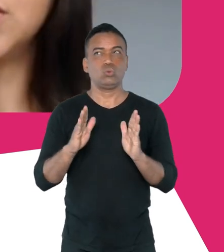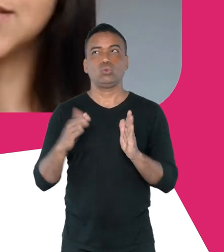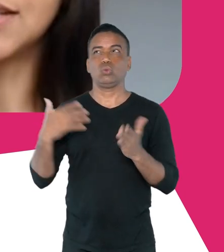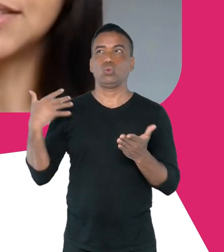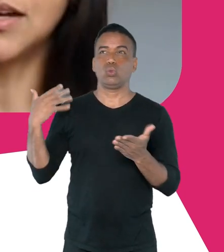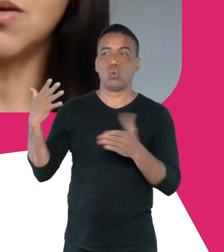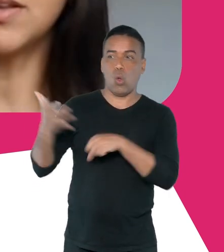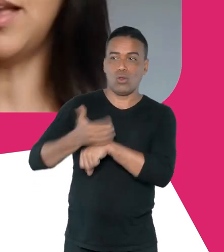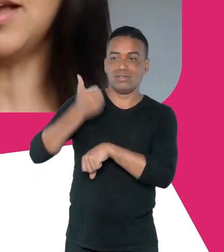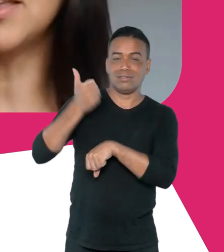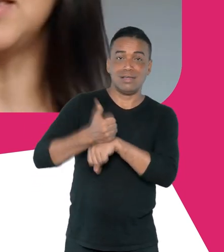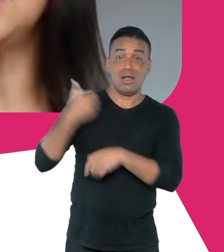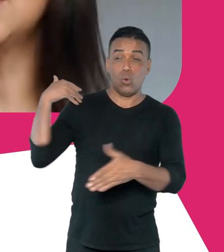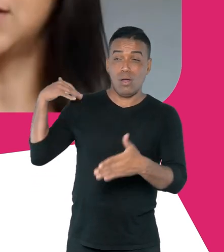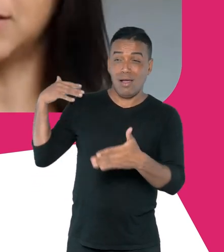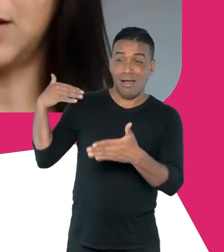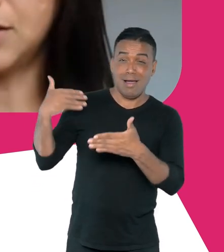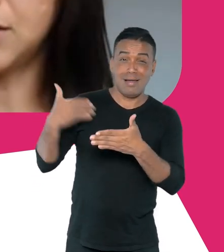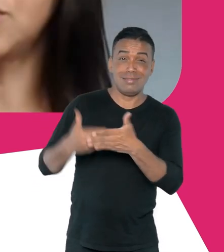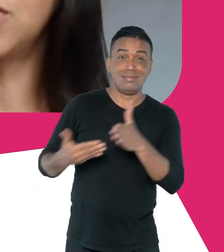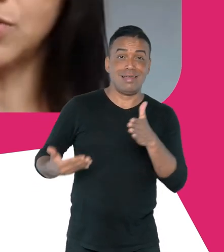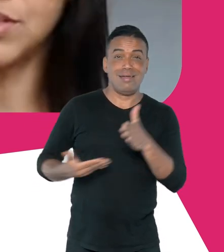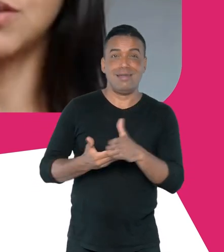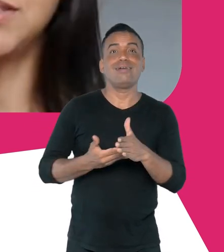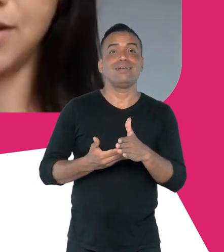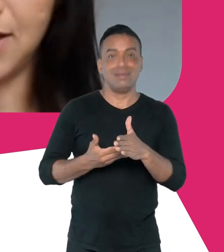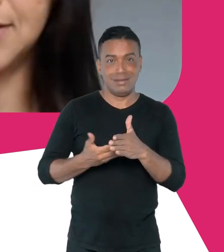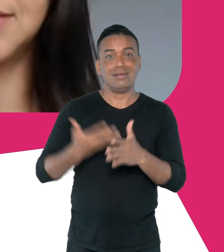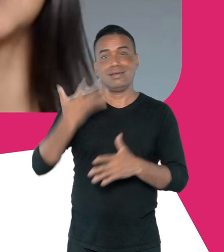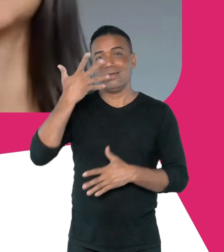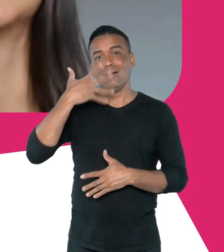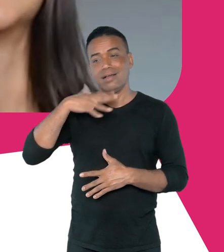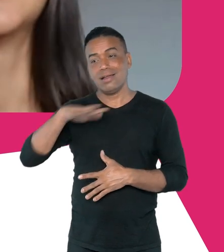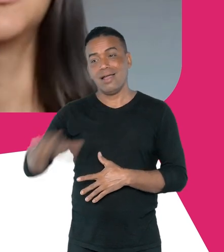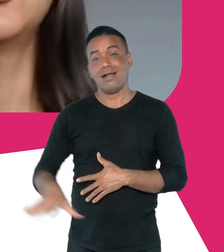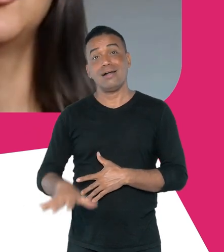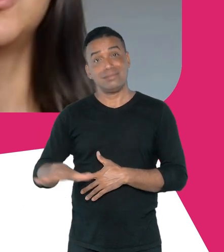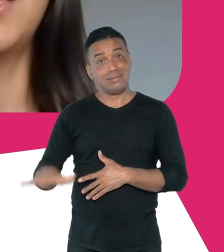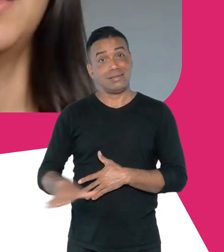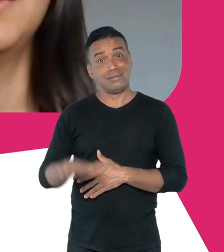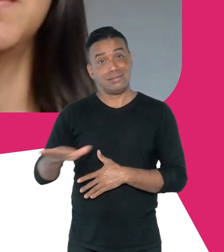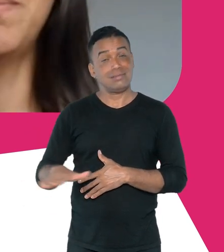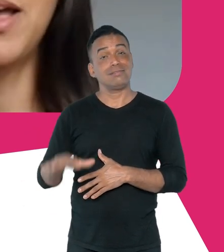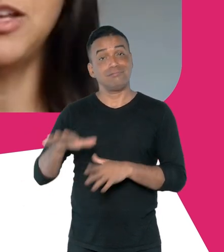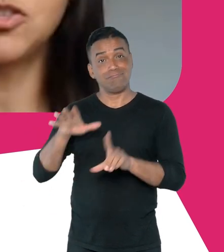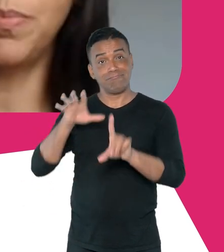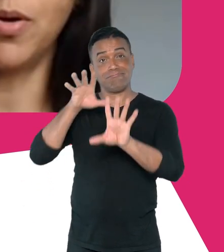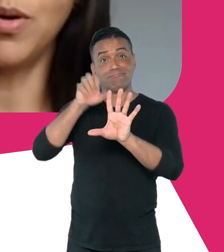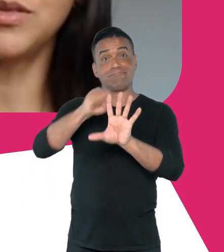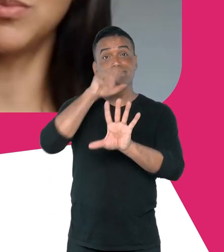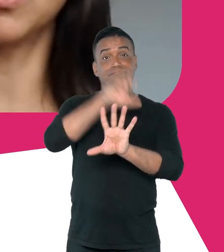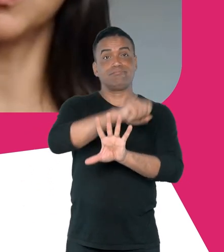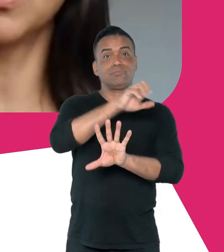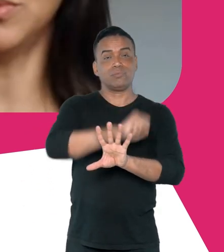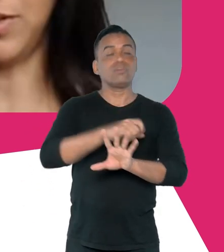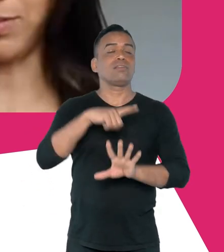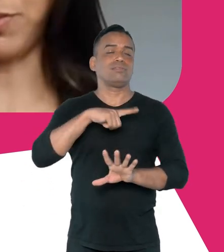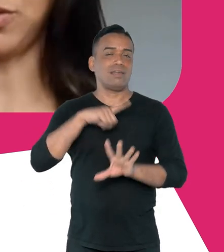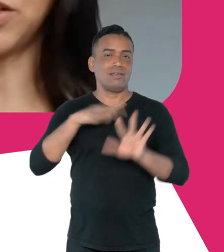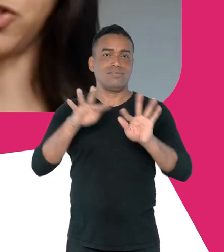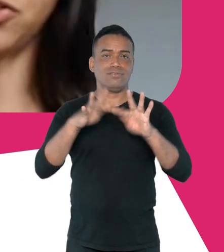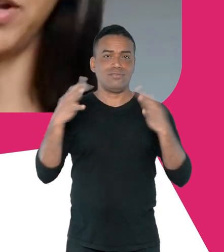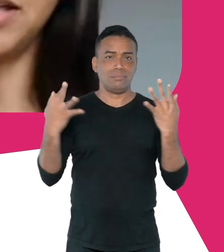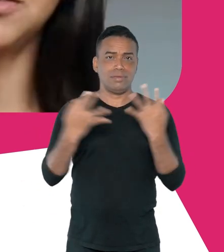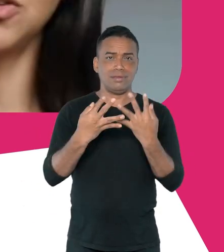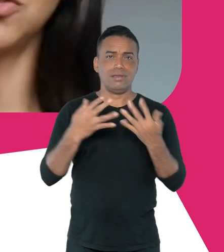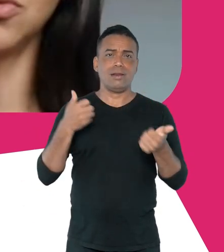da colonização até aqui, essas crianças foram sequestradas. A gente tem parente próximo das